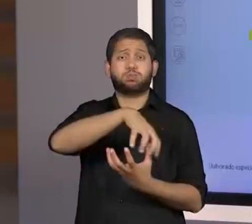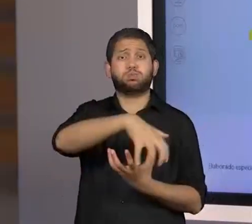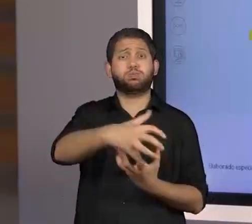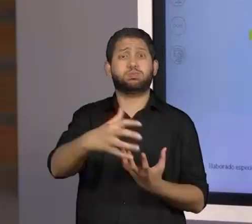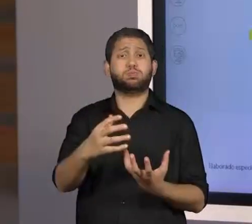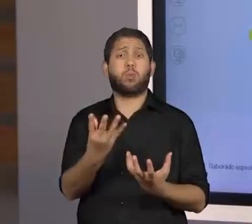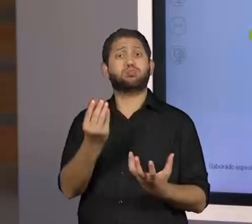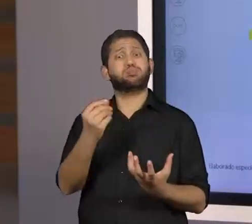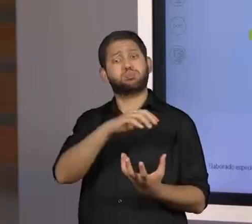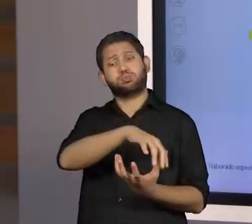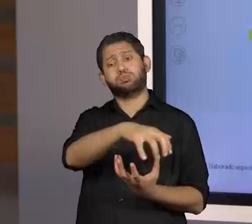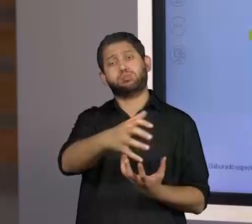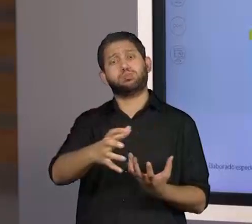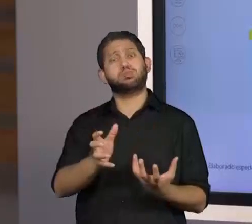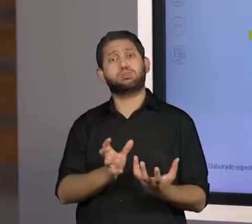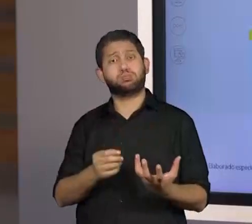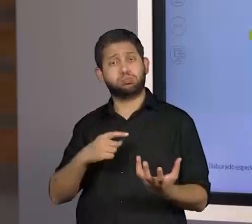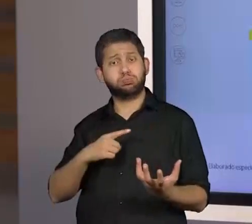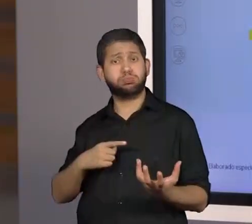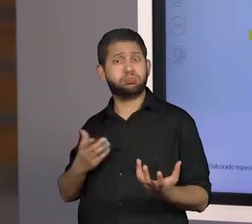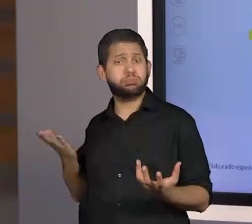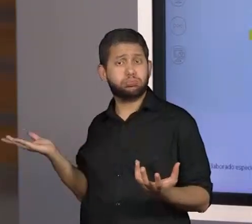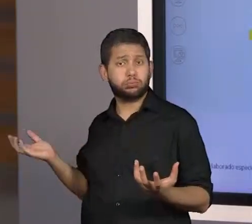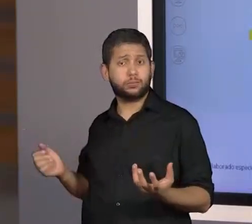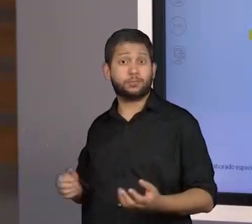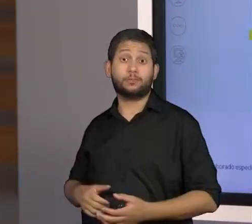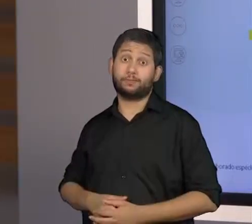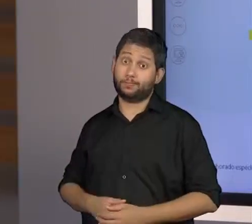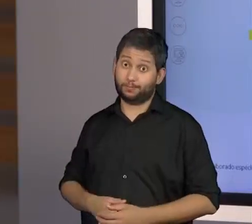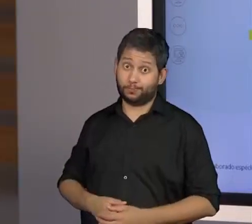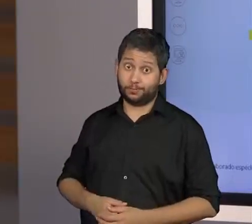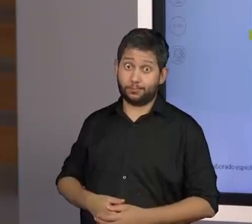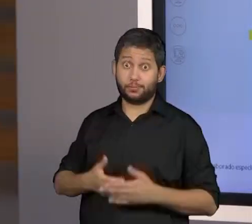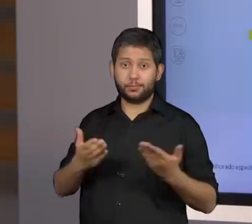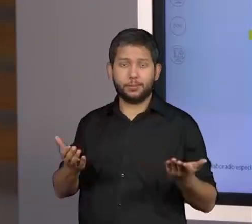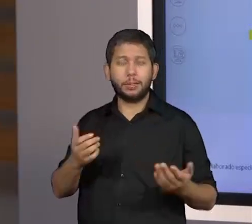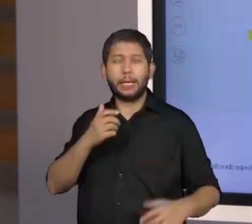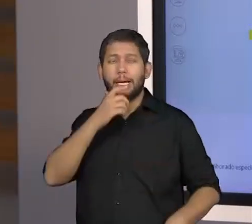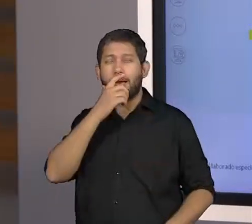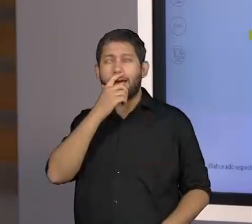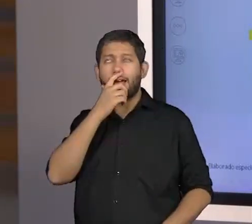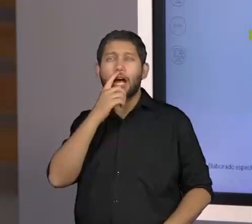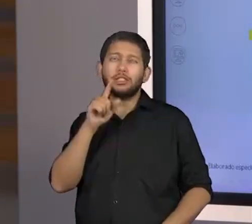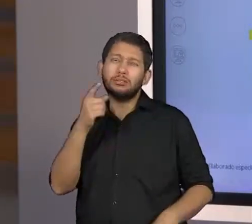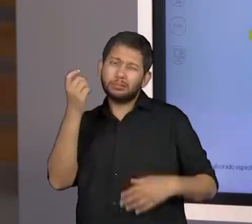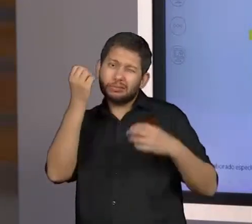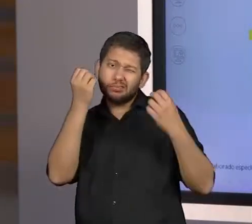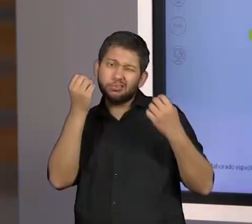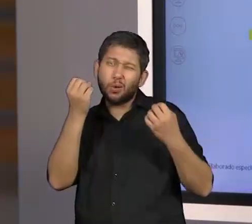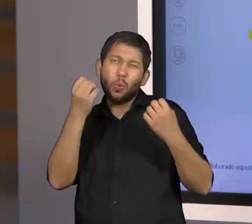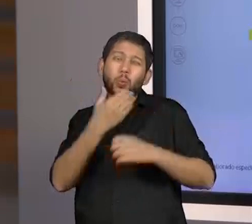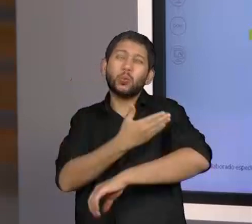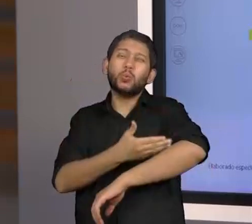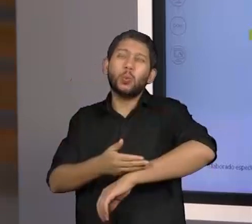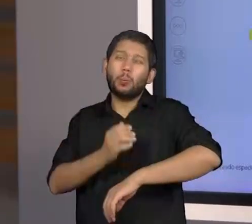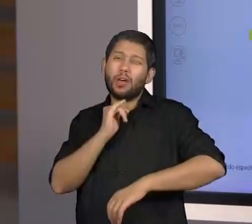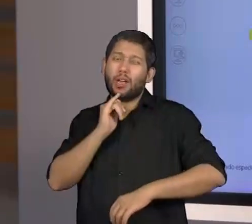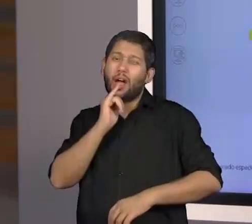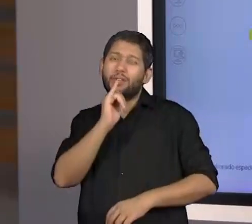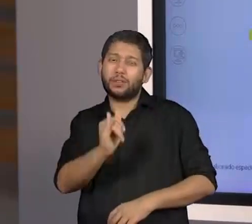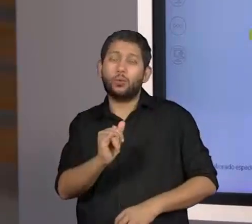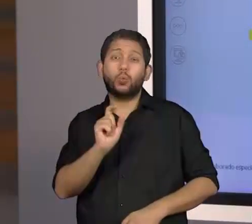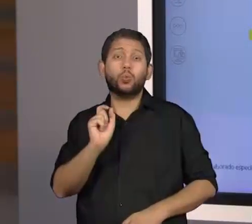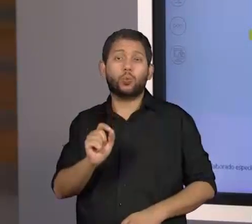está aqui no nosso globo terrestre. Então, a gente fala que o mundo,